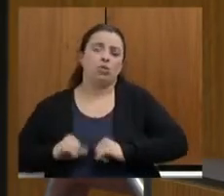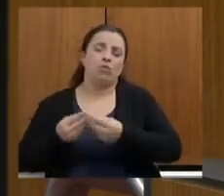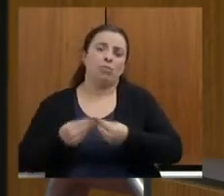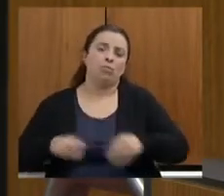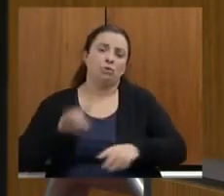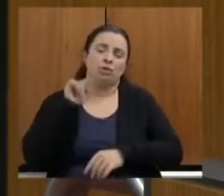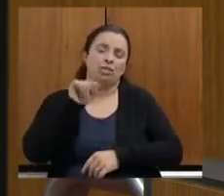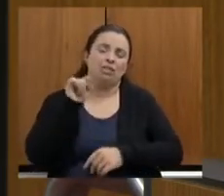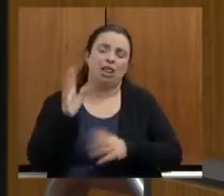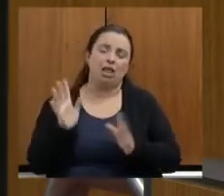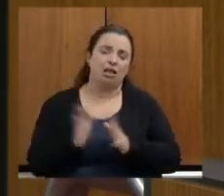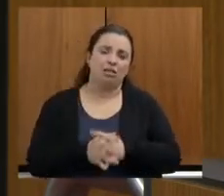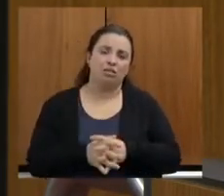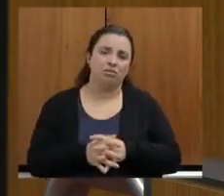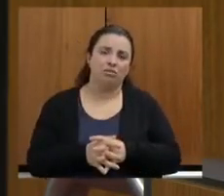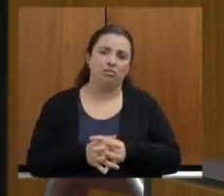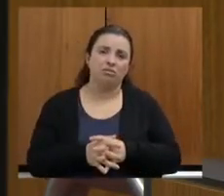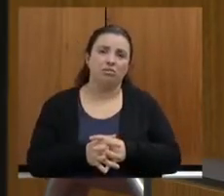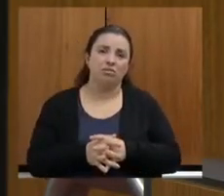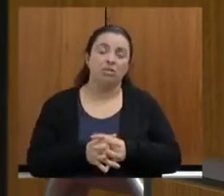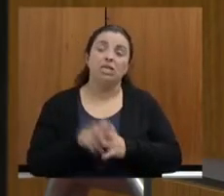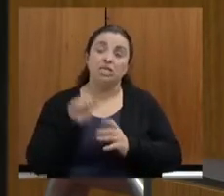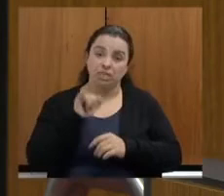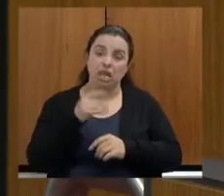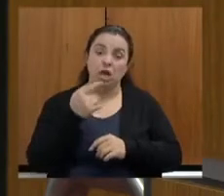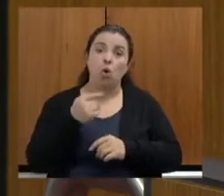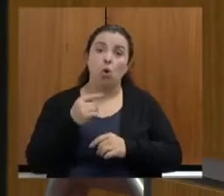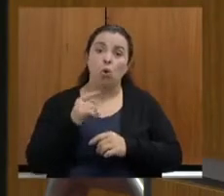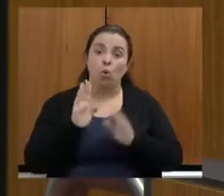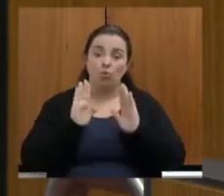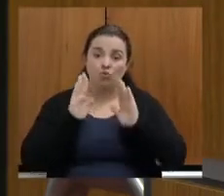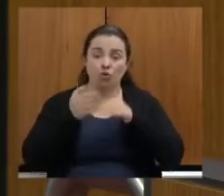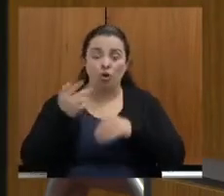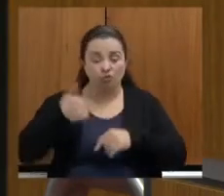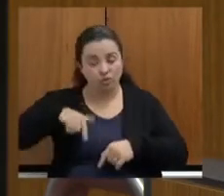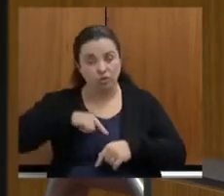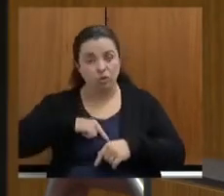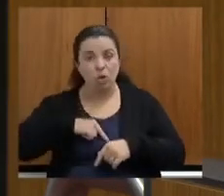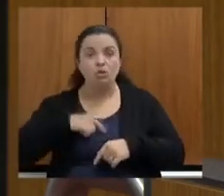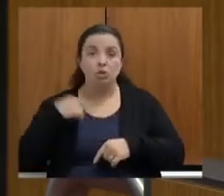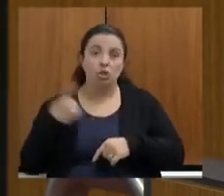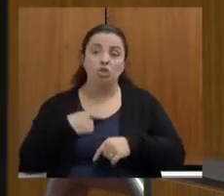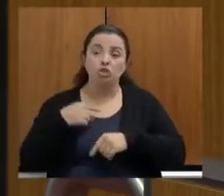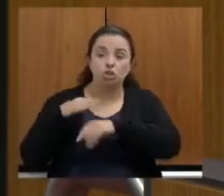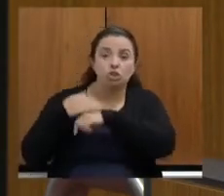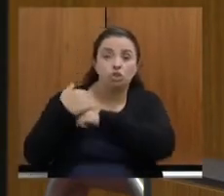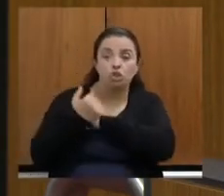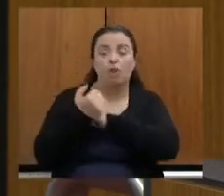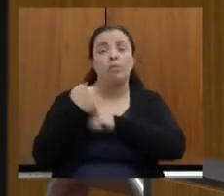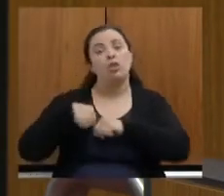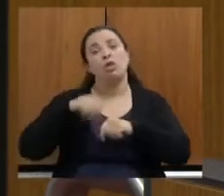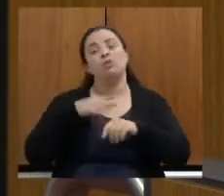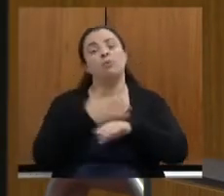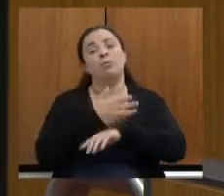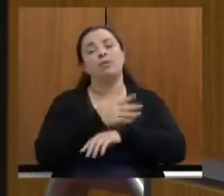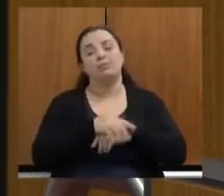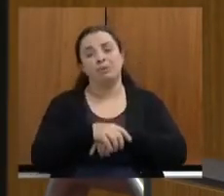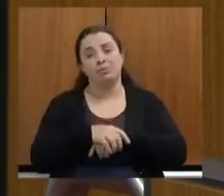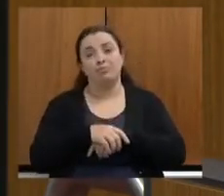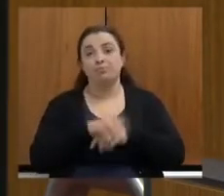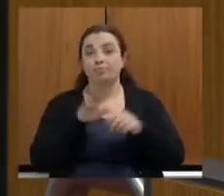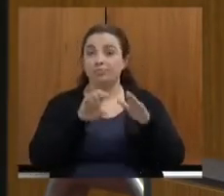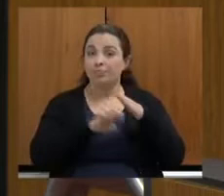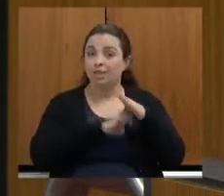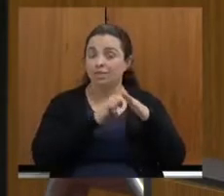participando mas as empresas assassina vale essa marca EA bhp